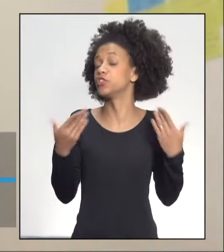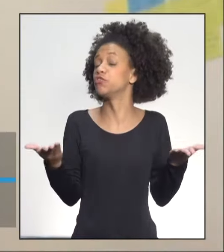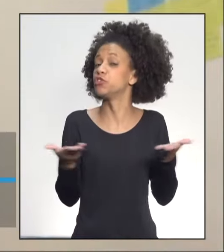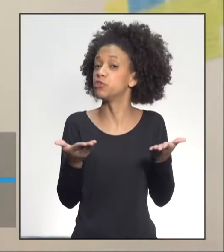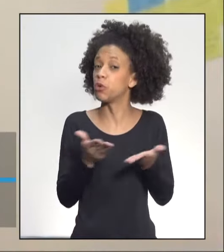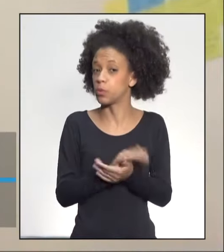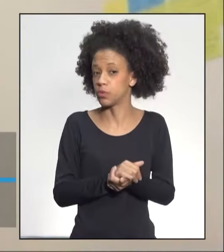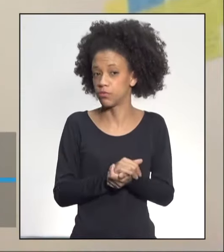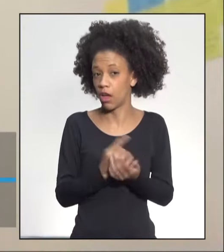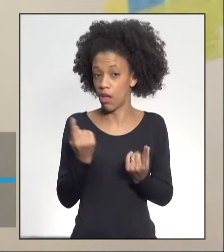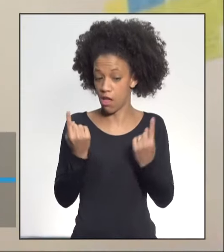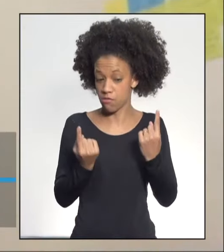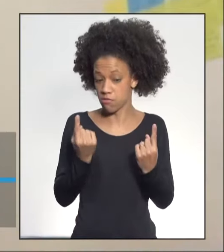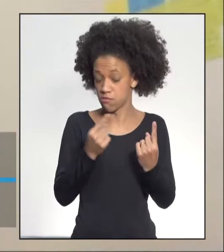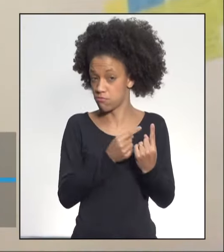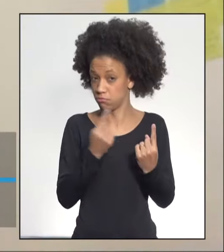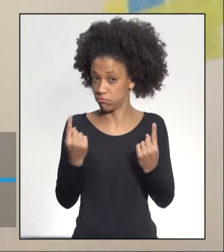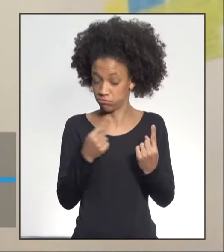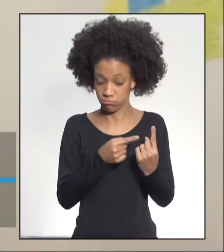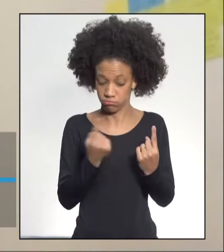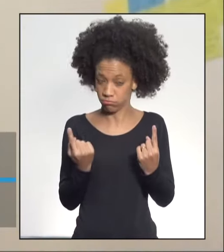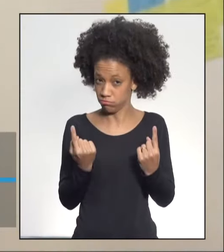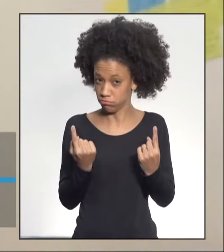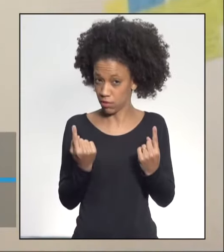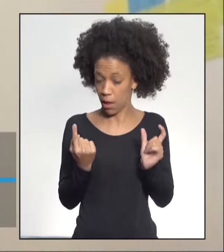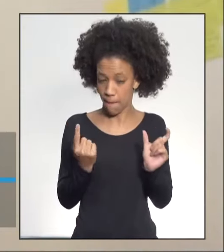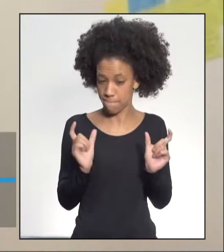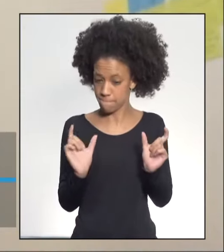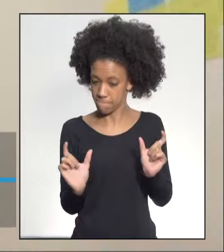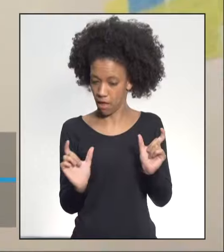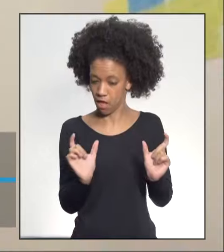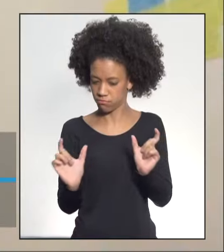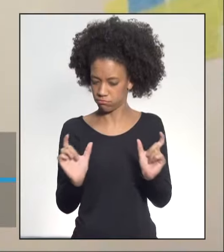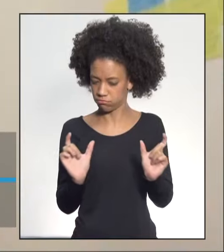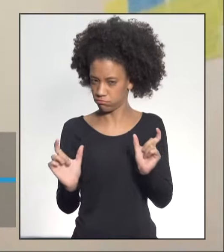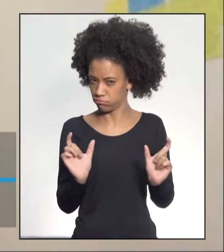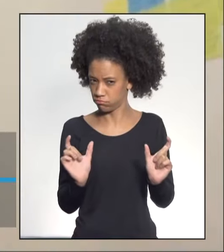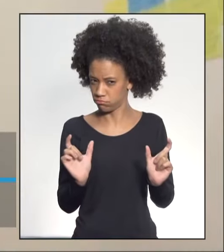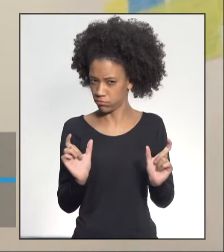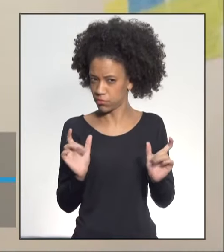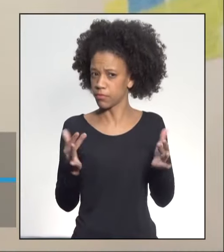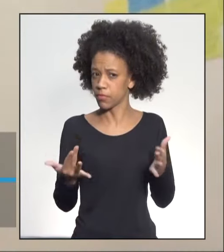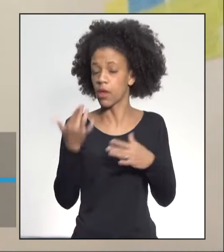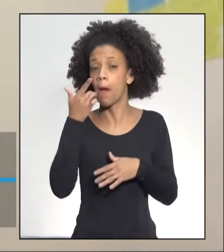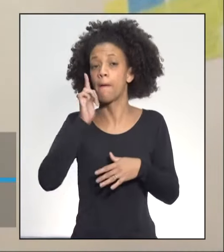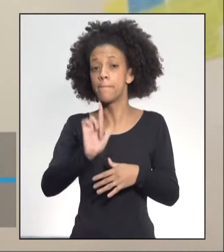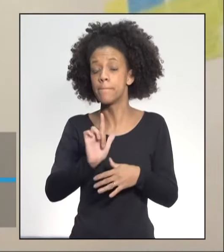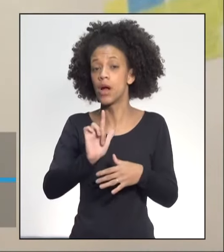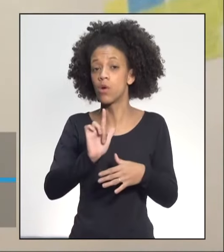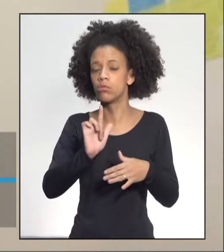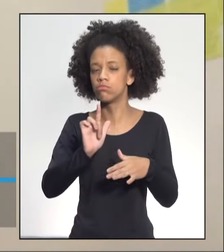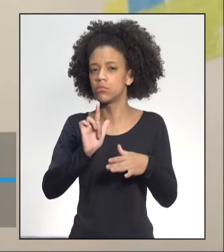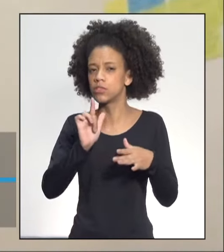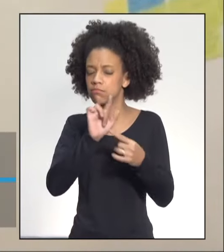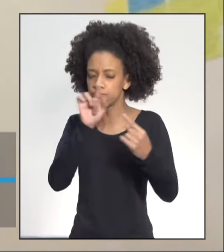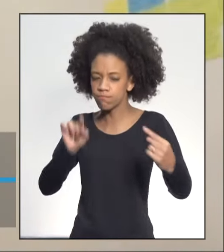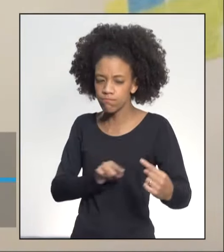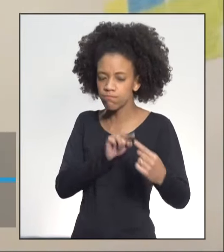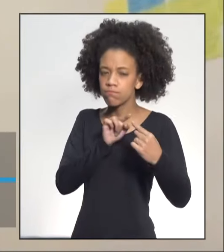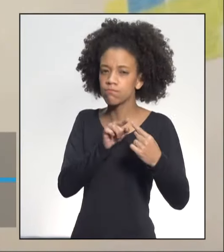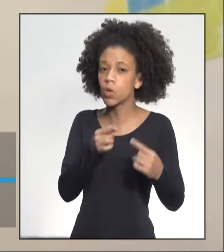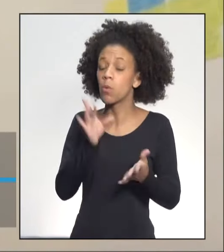Conseguir discernir essas duas palavras, esses dois fundamentos, para a gente conseguir discernir para chegar na notícia. O que é